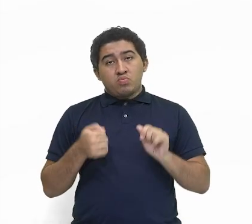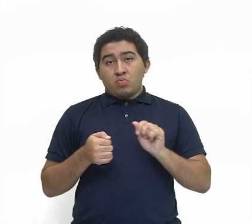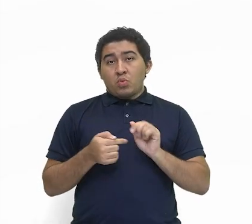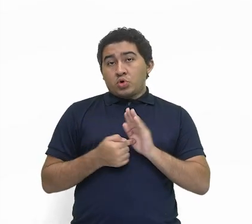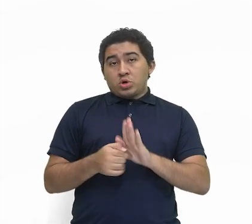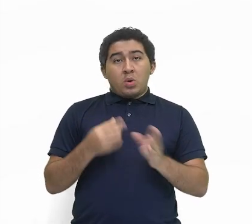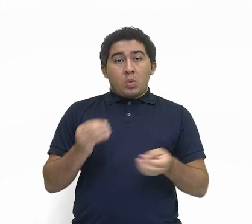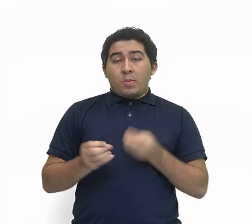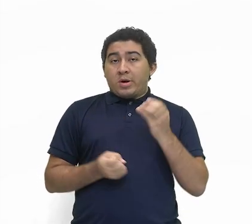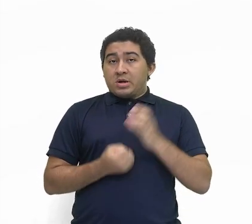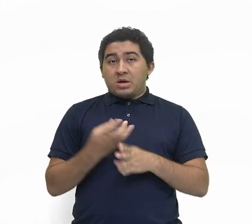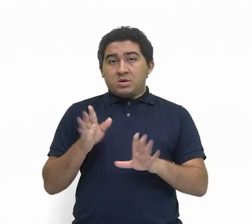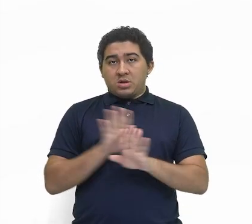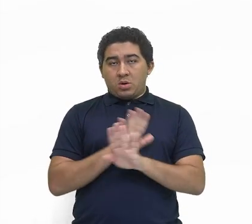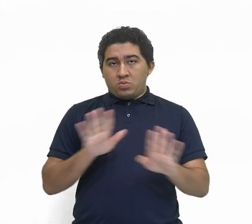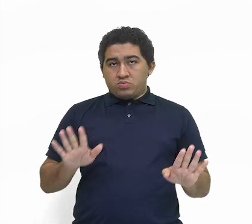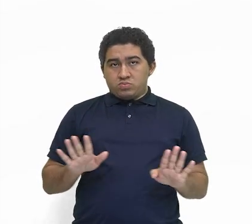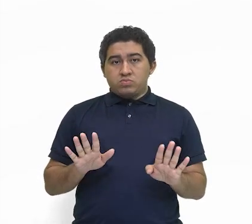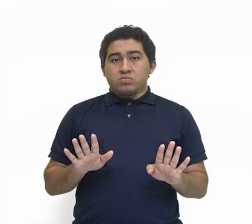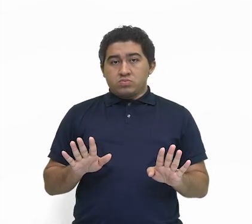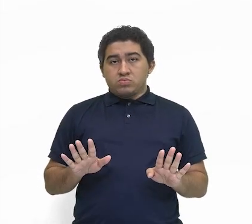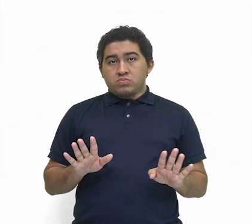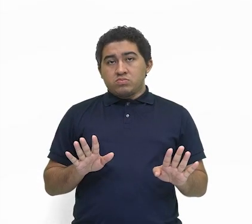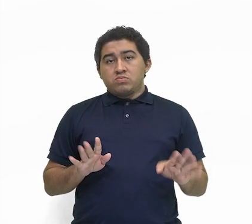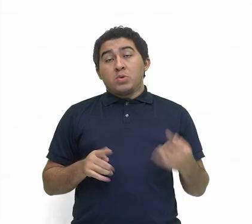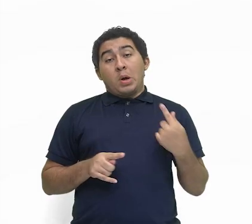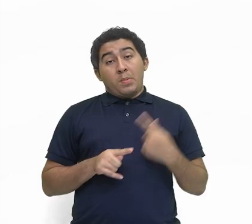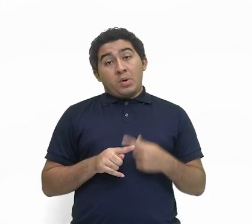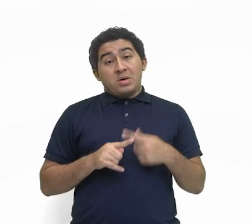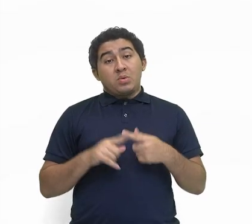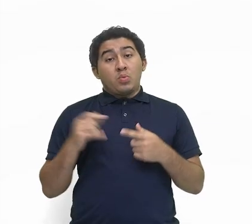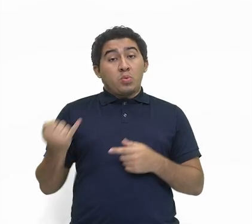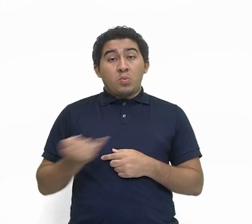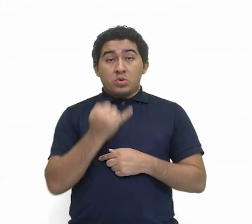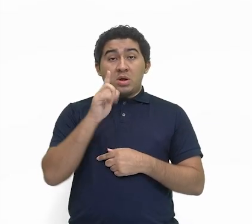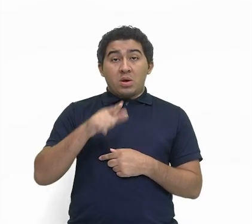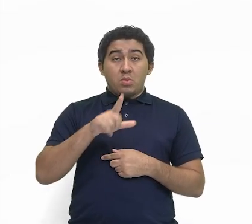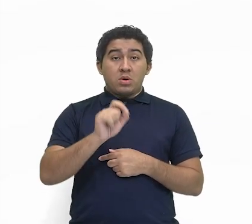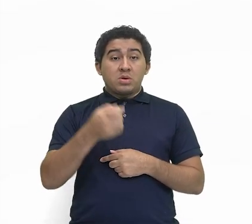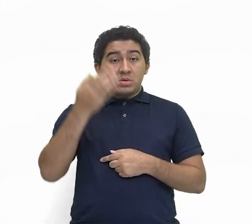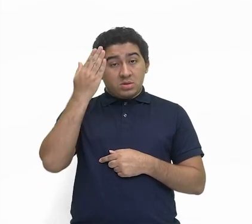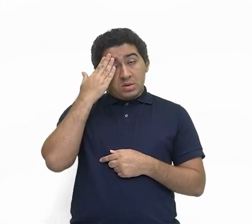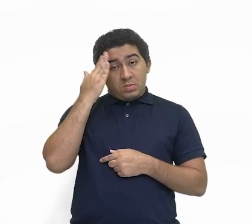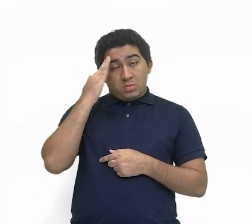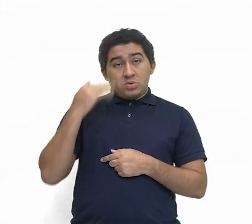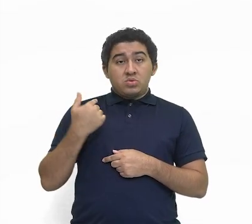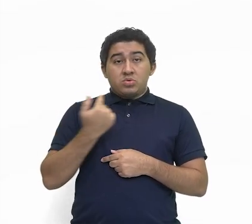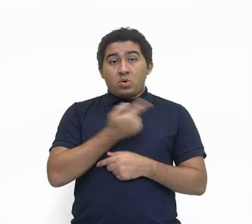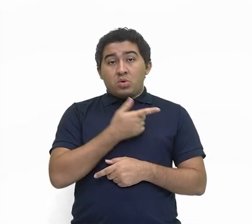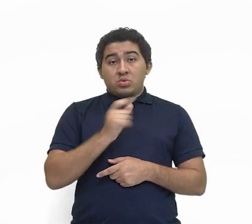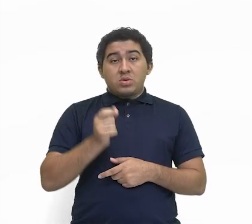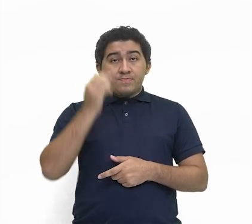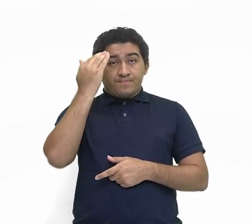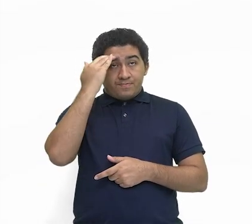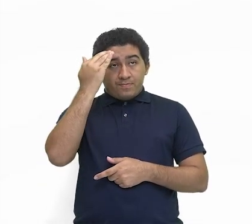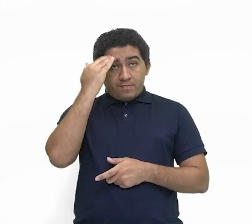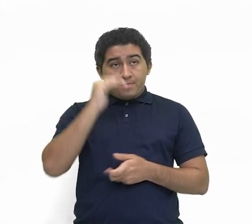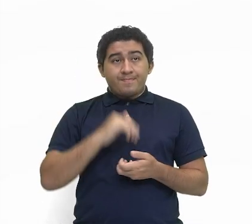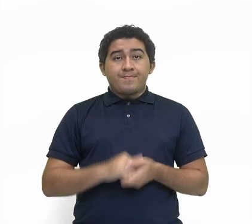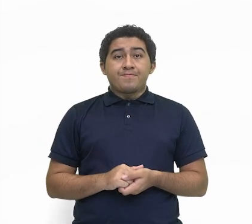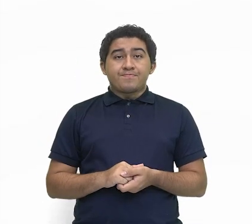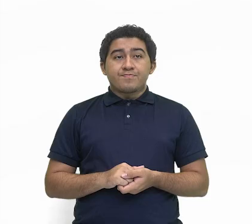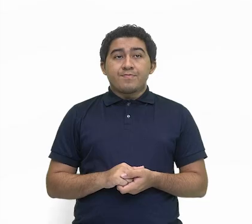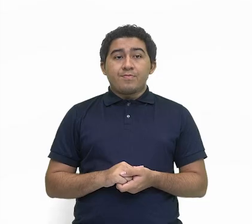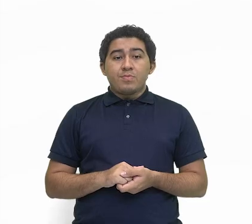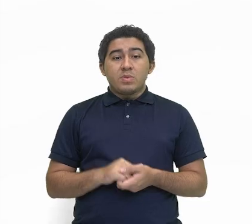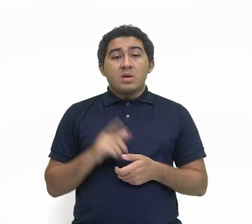foi criada, tá certo? Eu poderia demonstrar para você, mas aí o importante é que a gente entenda